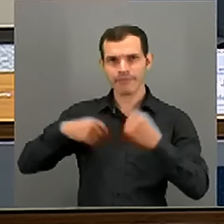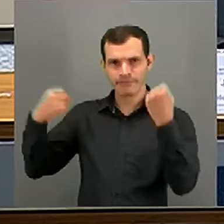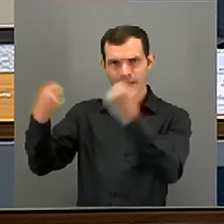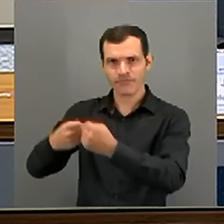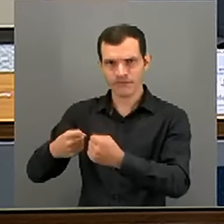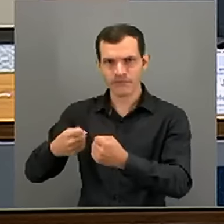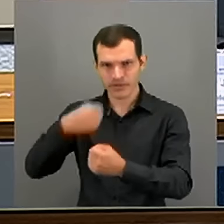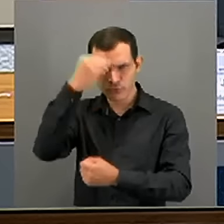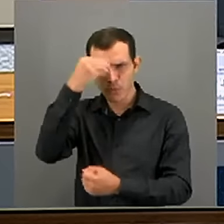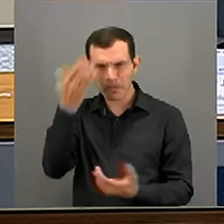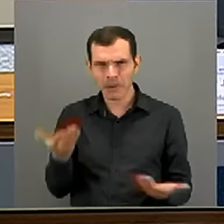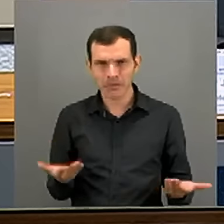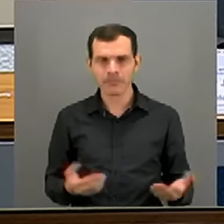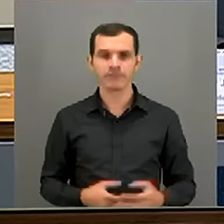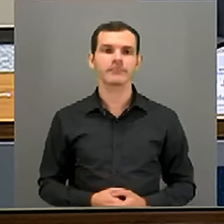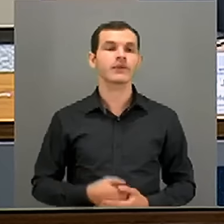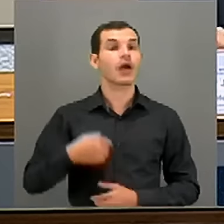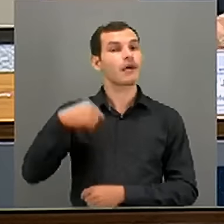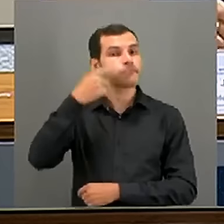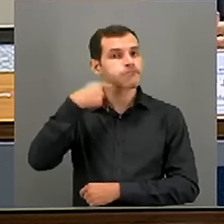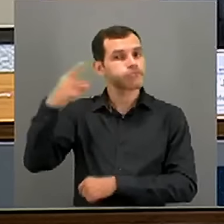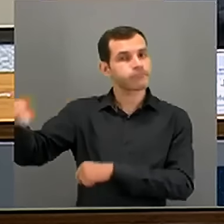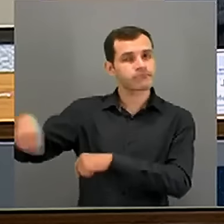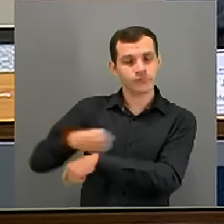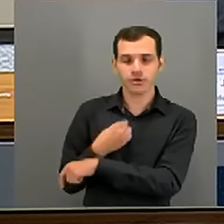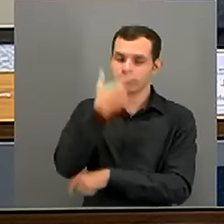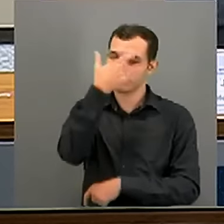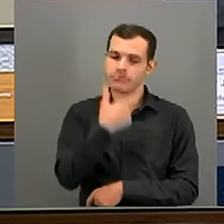dos meus advogados, permanecerei em silêncio.